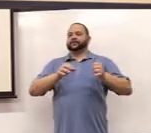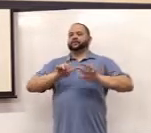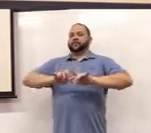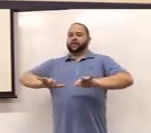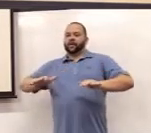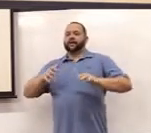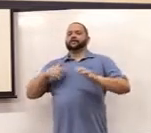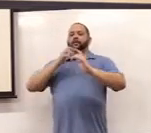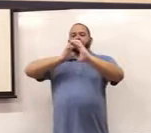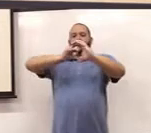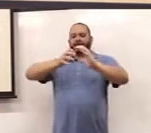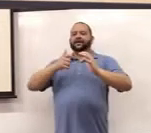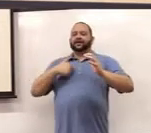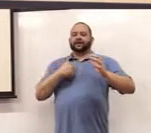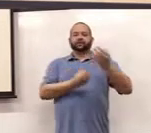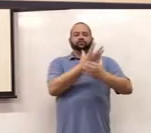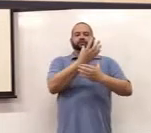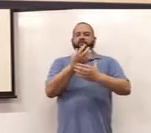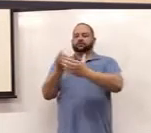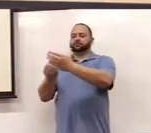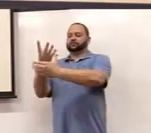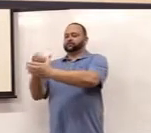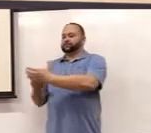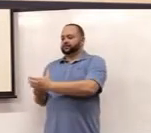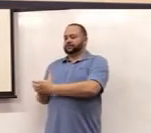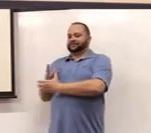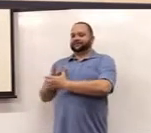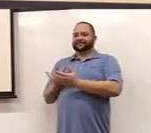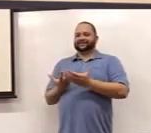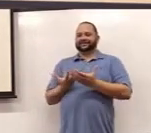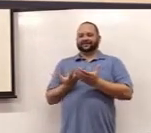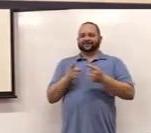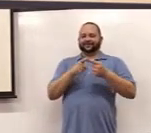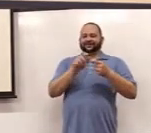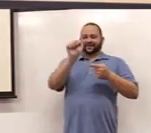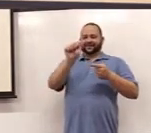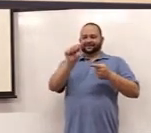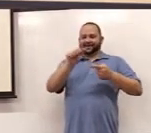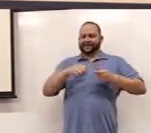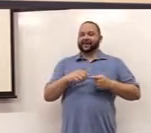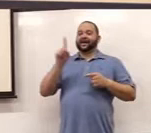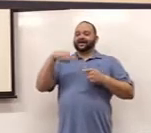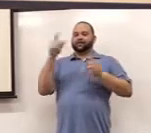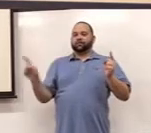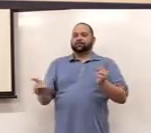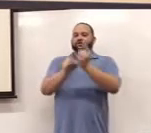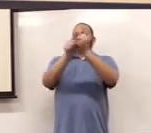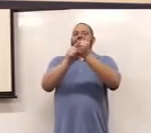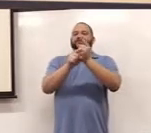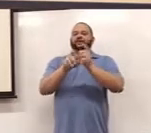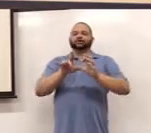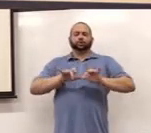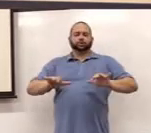parte diferente da orquestra. É como se os instrumentos fossem brincando, fugindo, cada um de si mesmo, até que eles se encontram